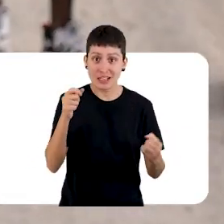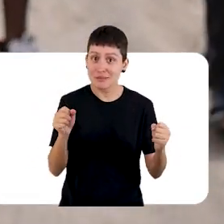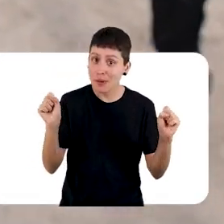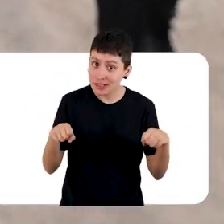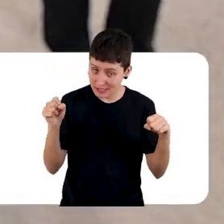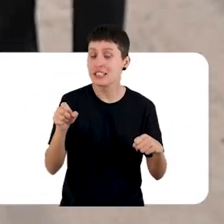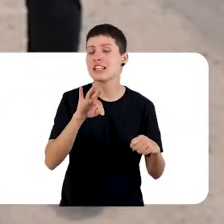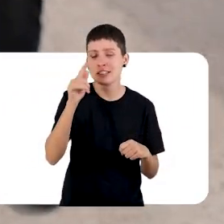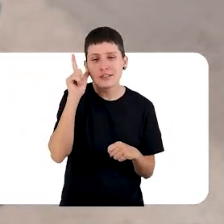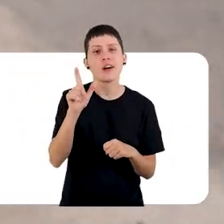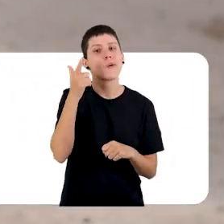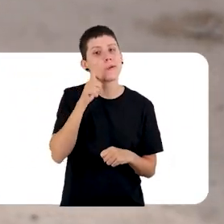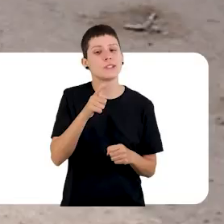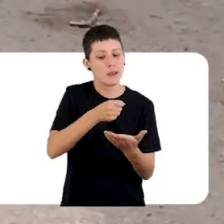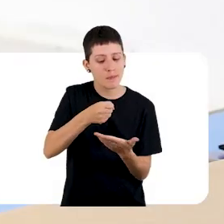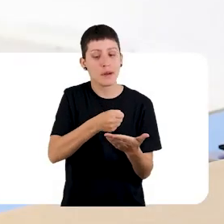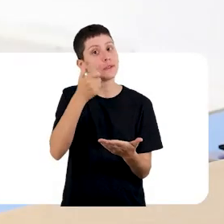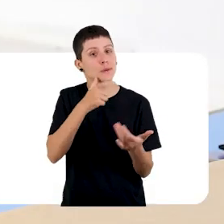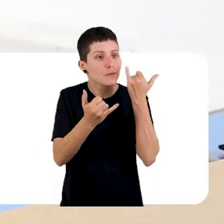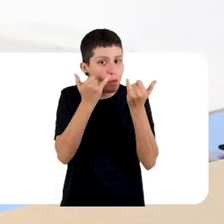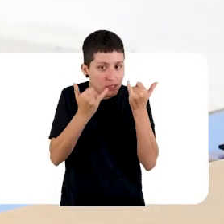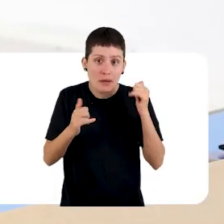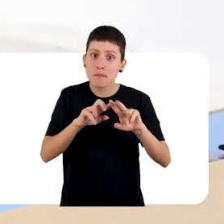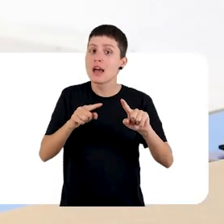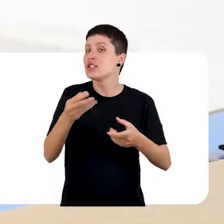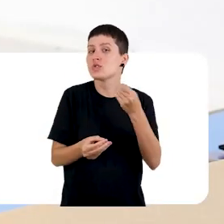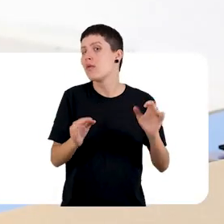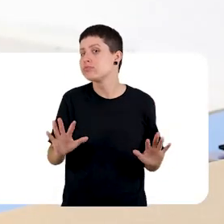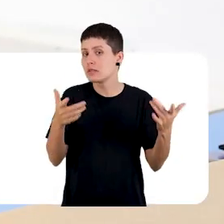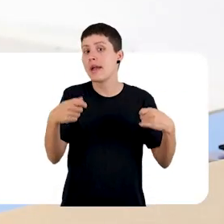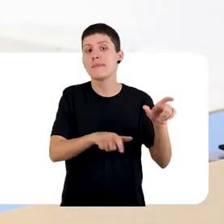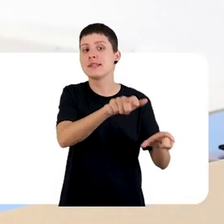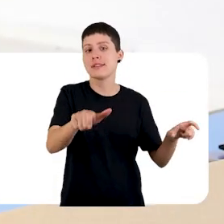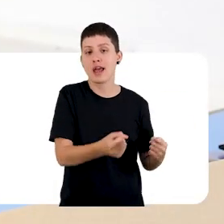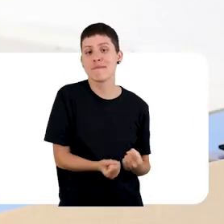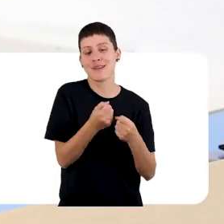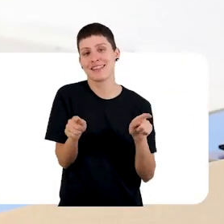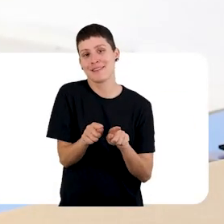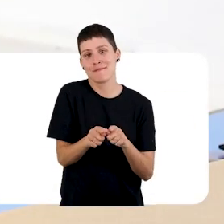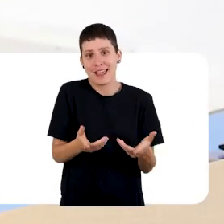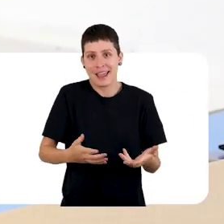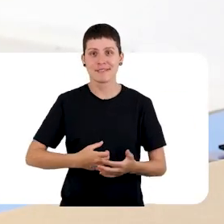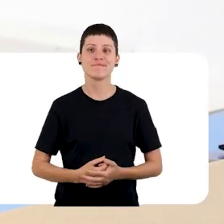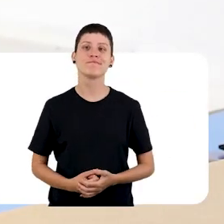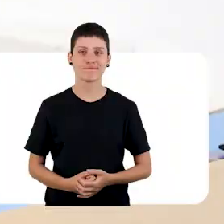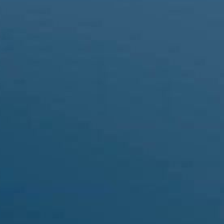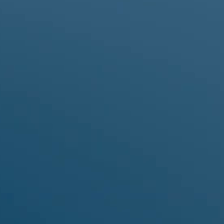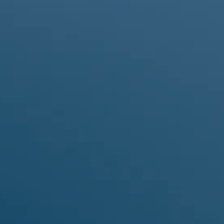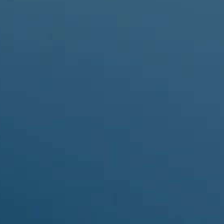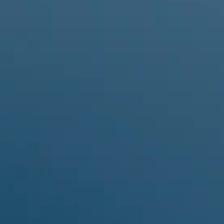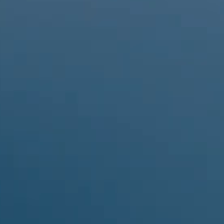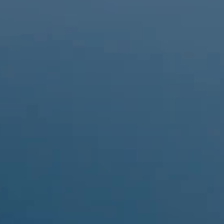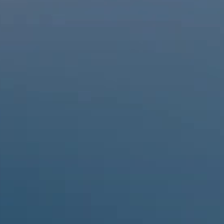podem sim, que eles vão ter acesso, eles vão ter uma base. E para isso acontecer, eu preciso de outras pessoas,